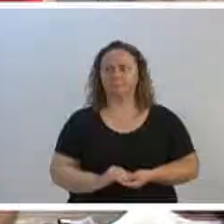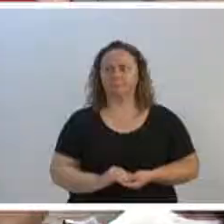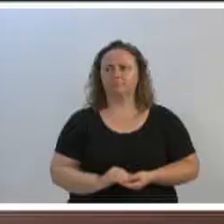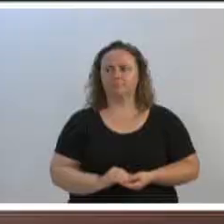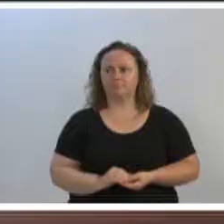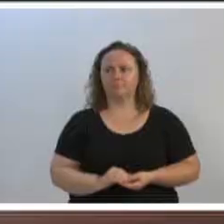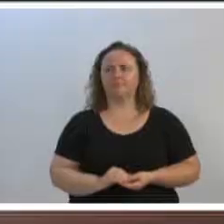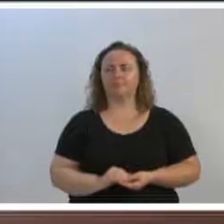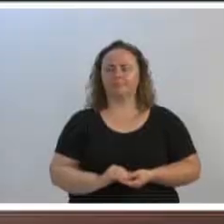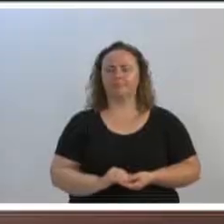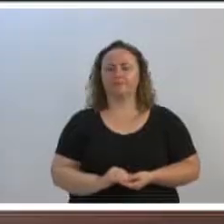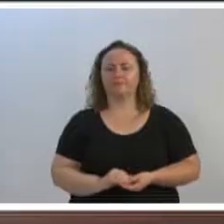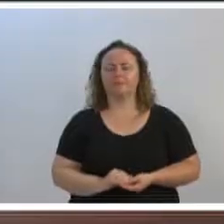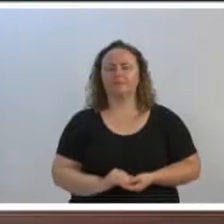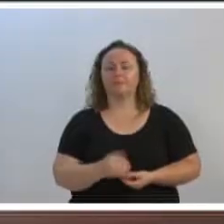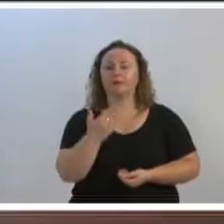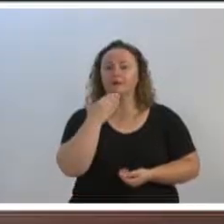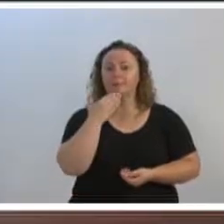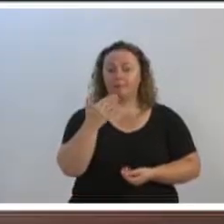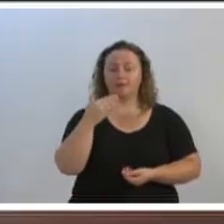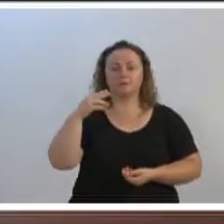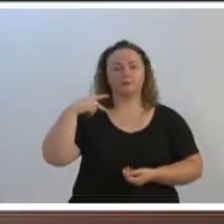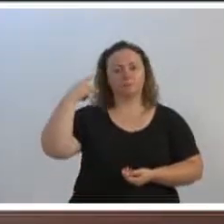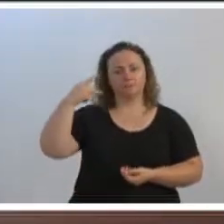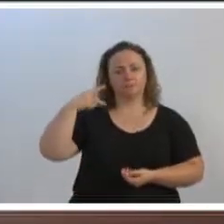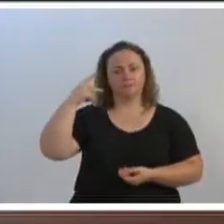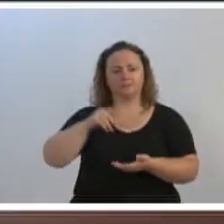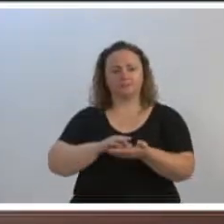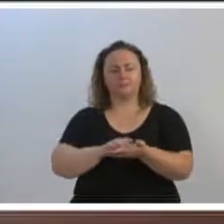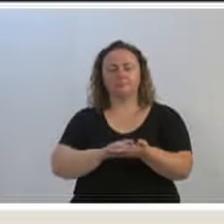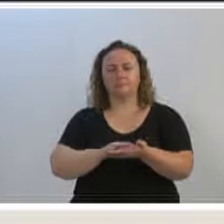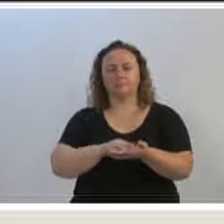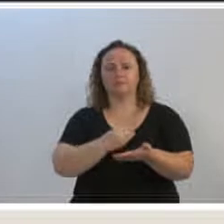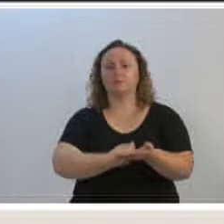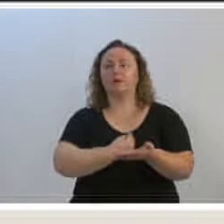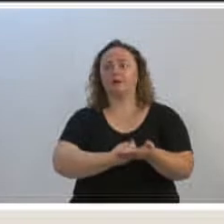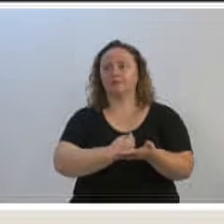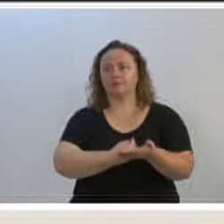Solicito os vereadores que digitem suas senhas para confirmar a presença.